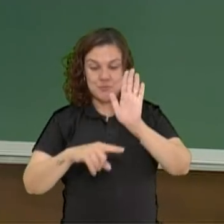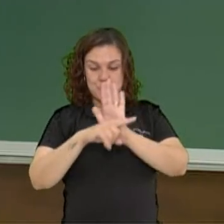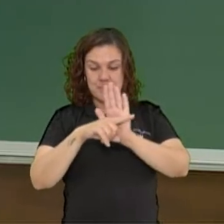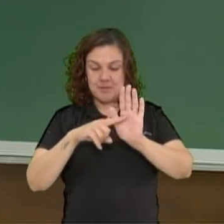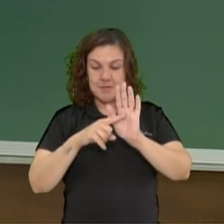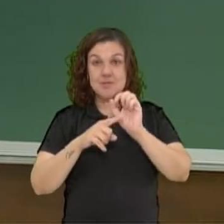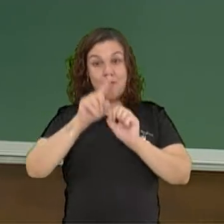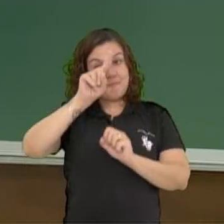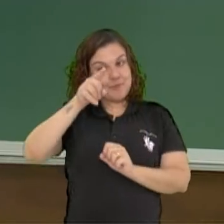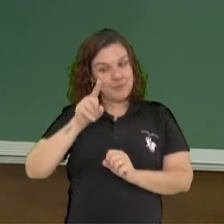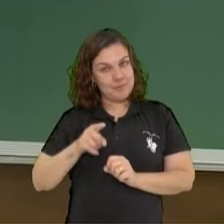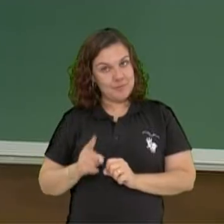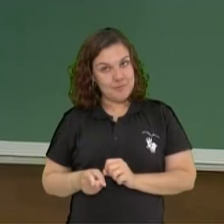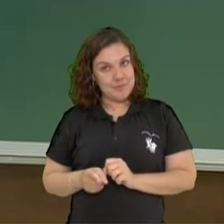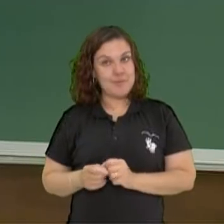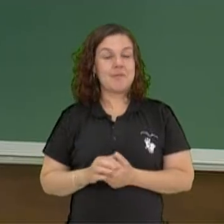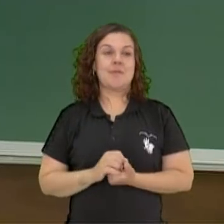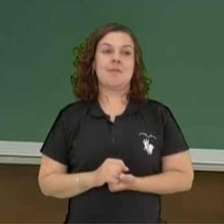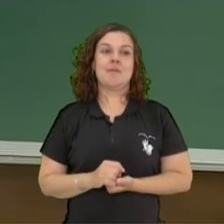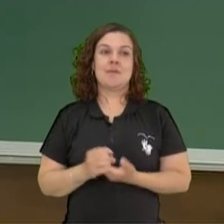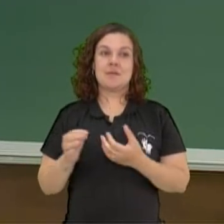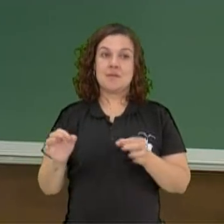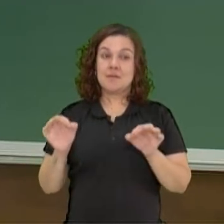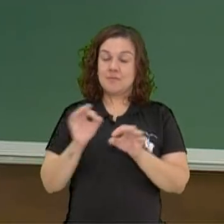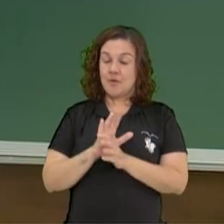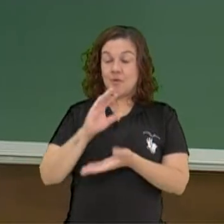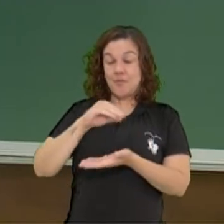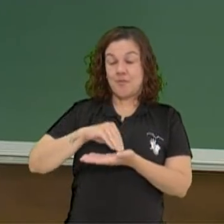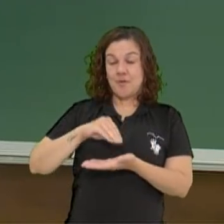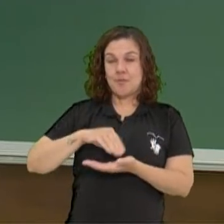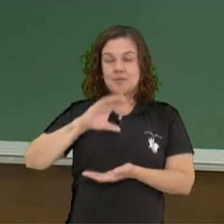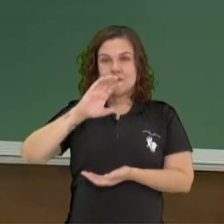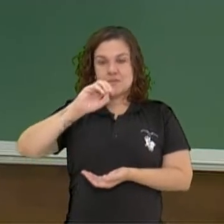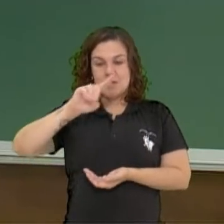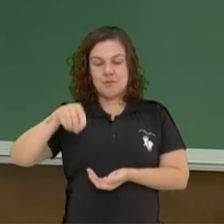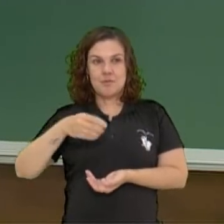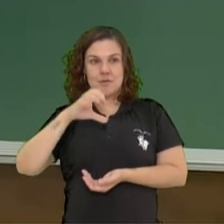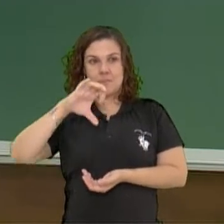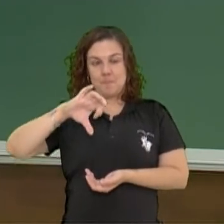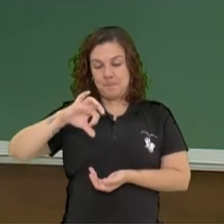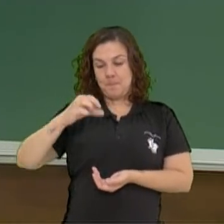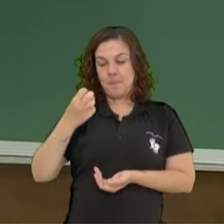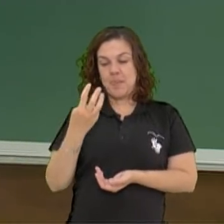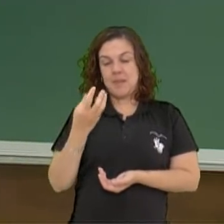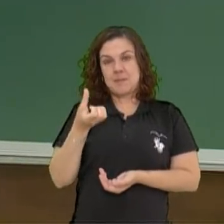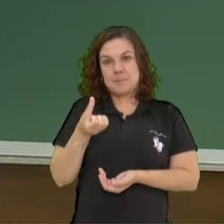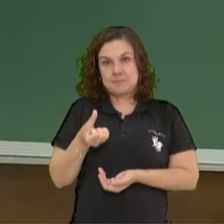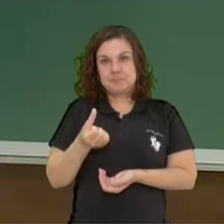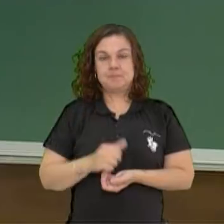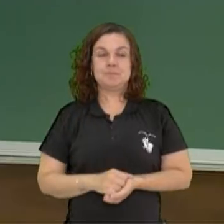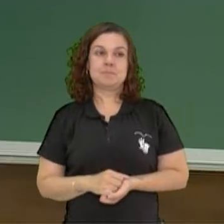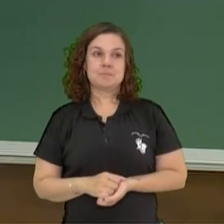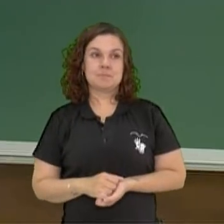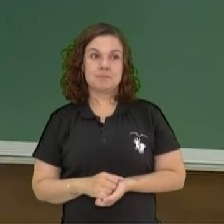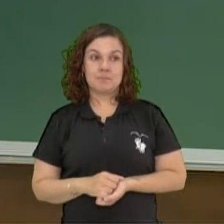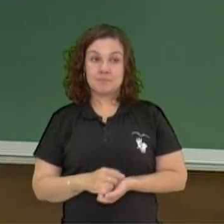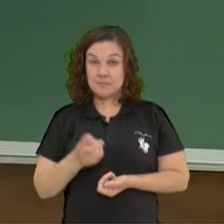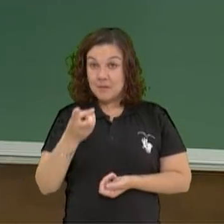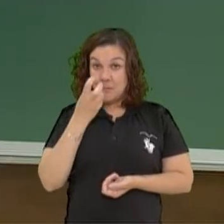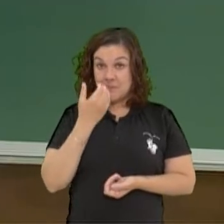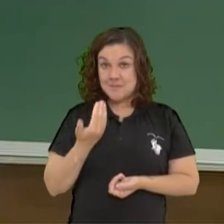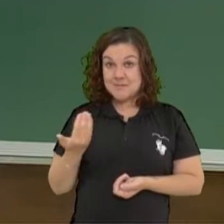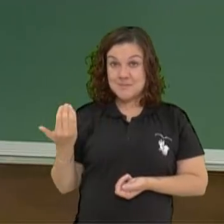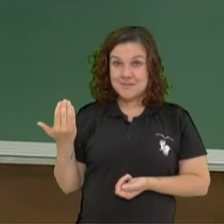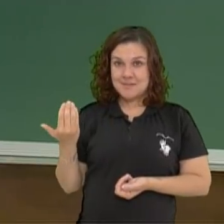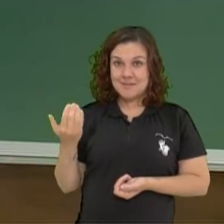a vírgula ali. Tá bom? Então, para completar uma unidade, faltam ali 0, né, vírgula 936. Perceberam?